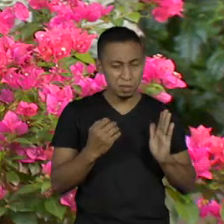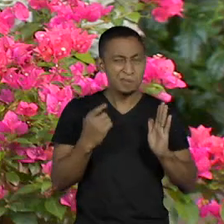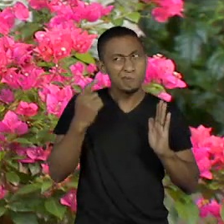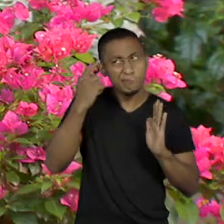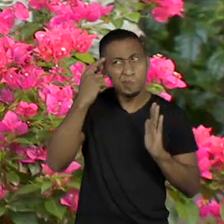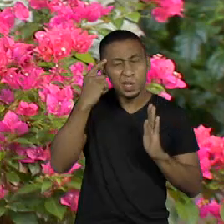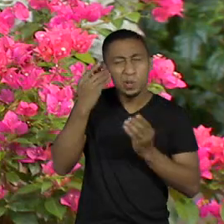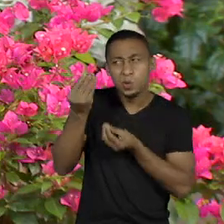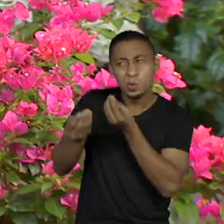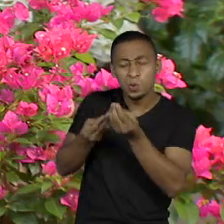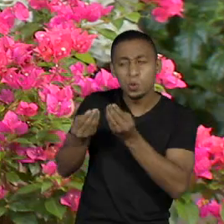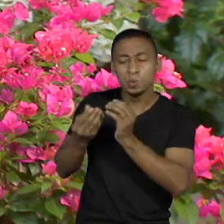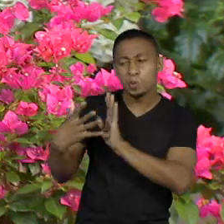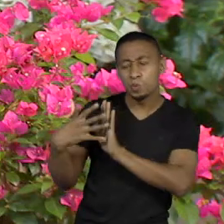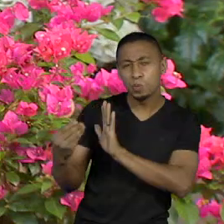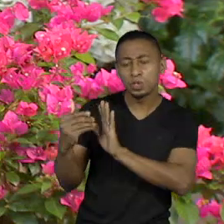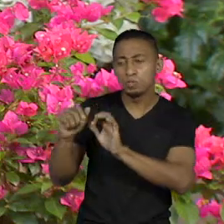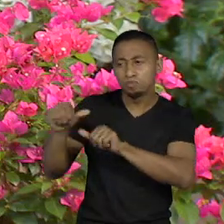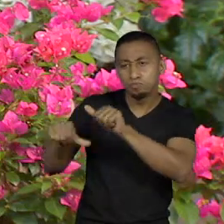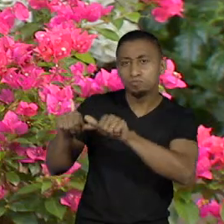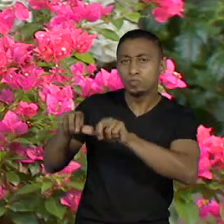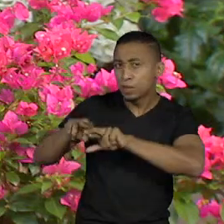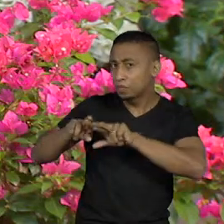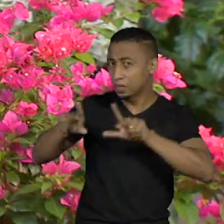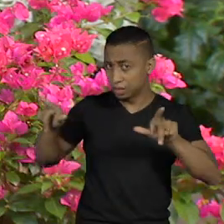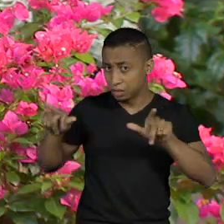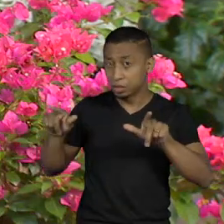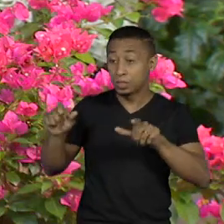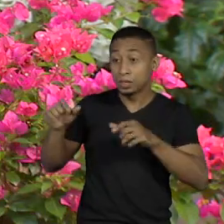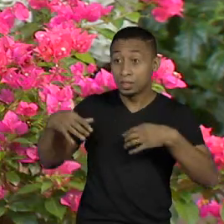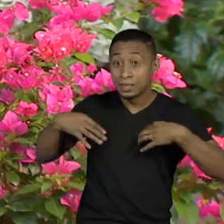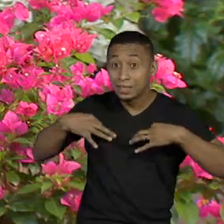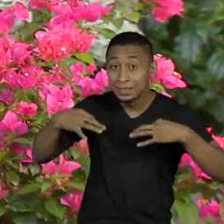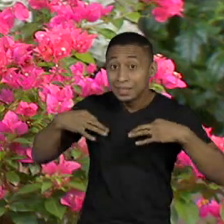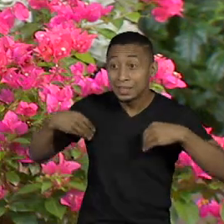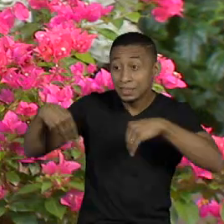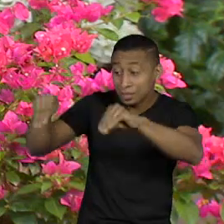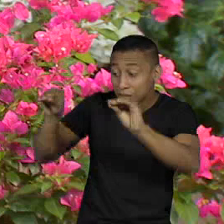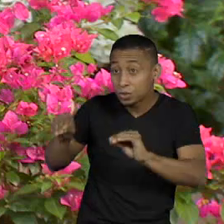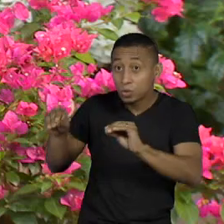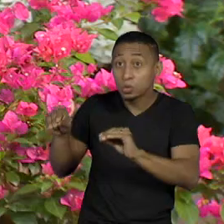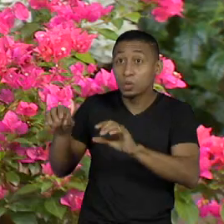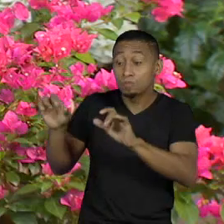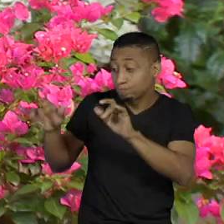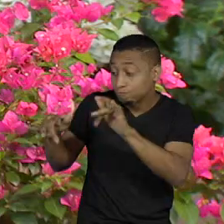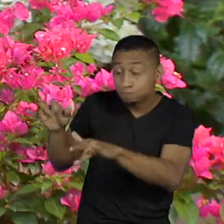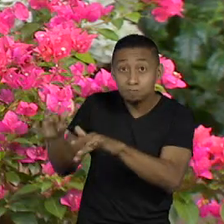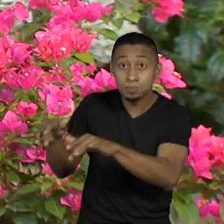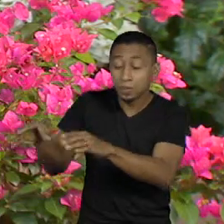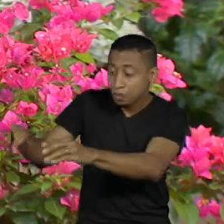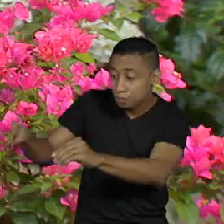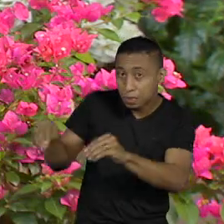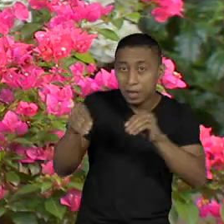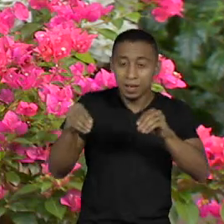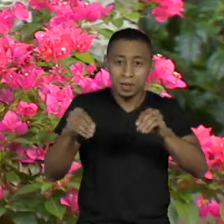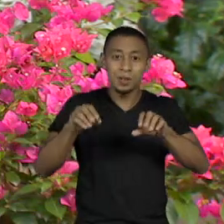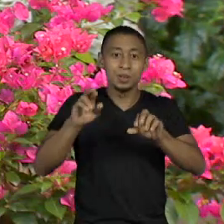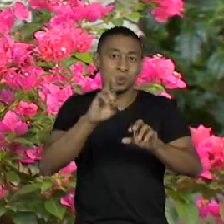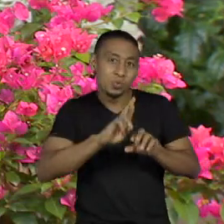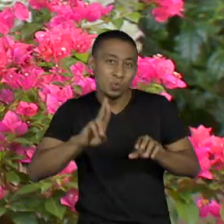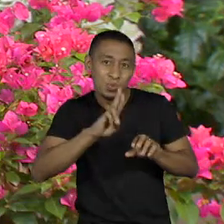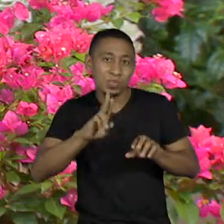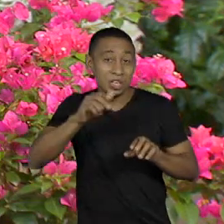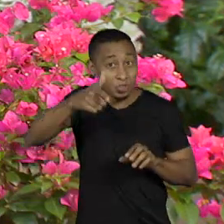de produção. O reaproveitamento de sobras de tecidos ajuda a diminuir o desperdício de material, com